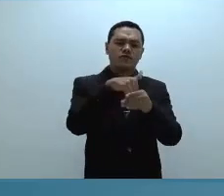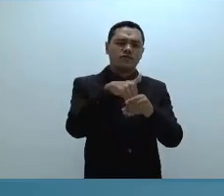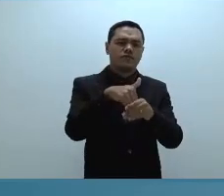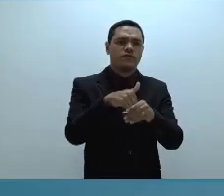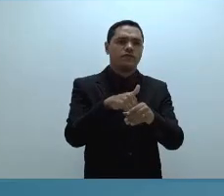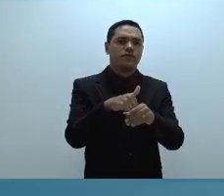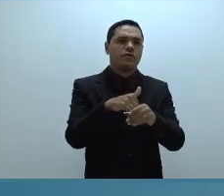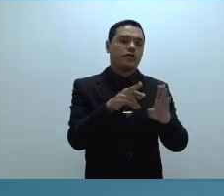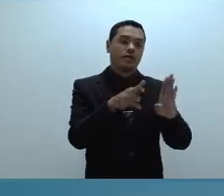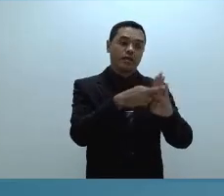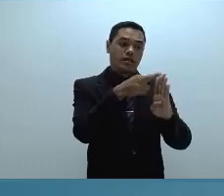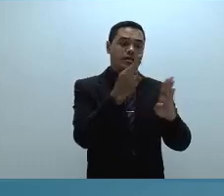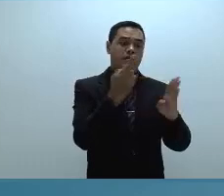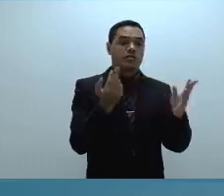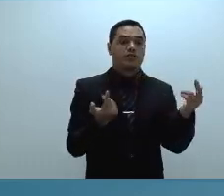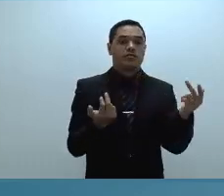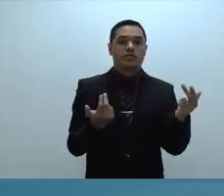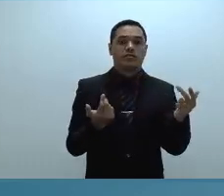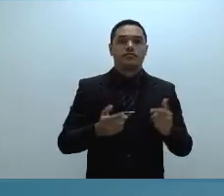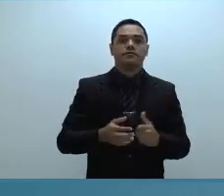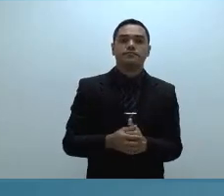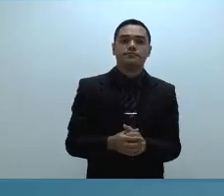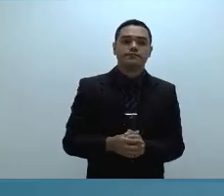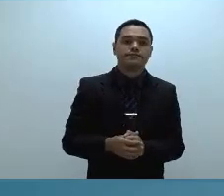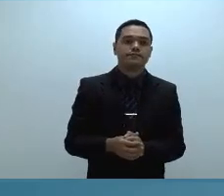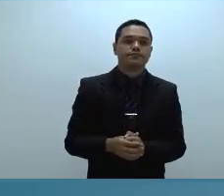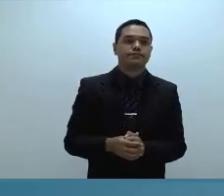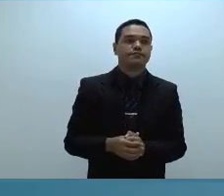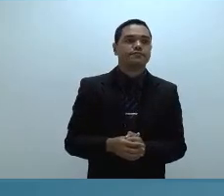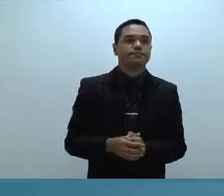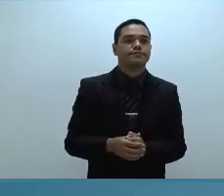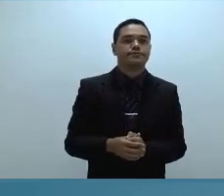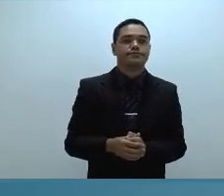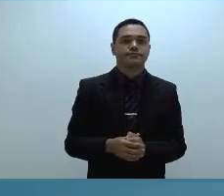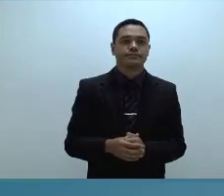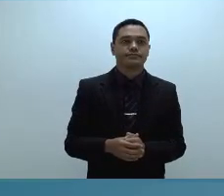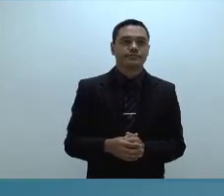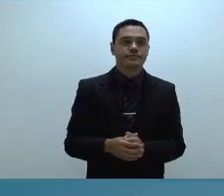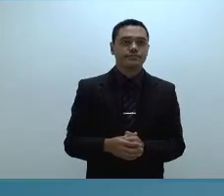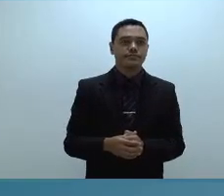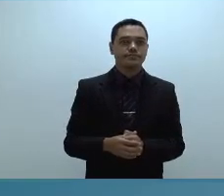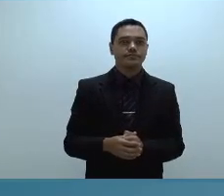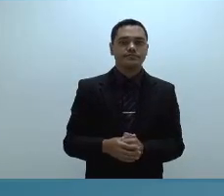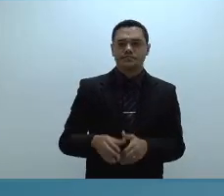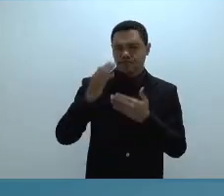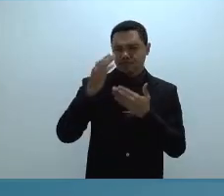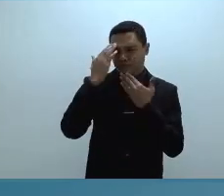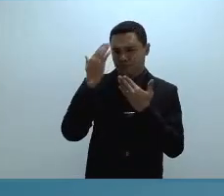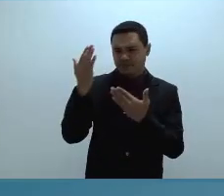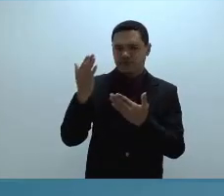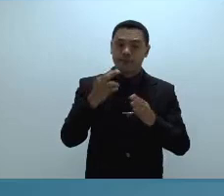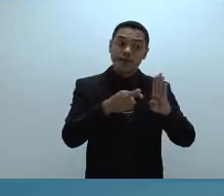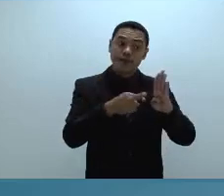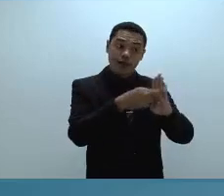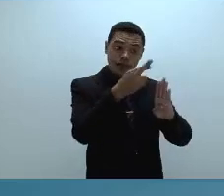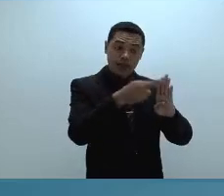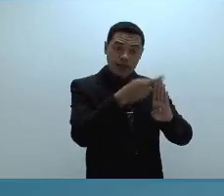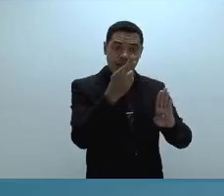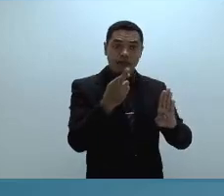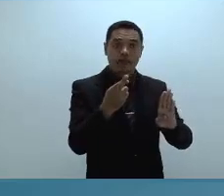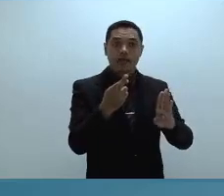eu acompanho o ato. Mas, por não, o embargador do 4, em seu voto, ele acompanha o